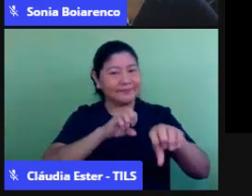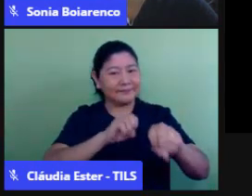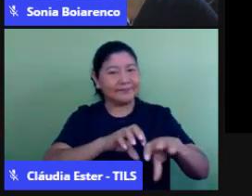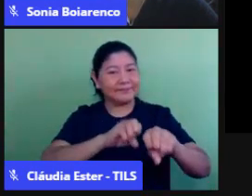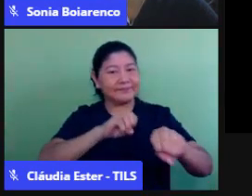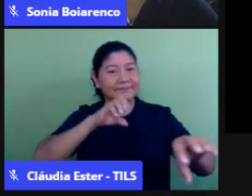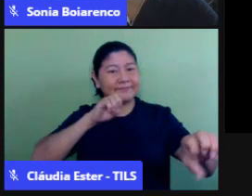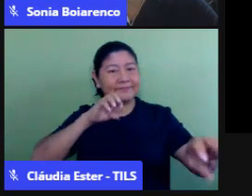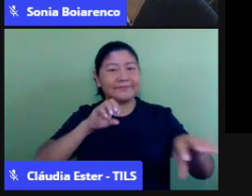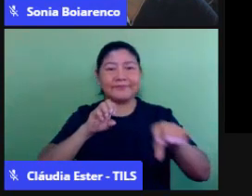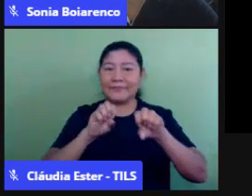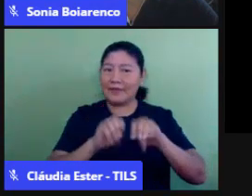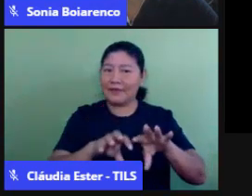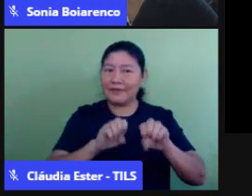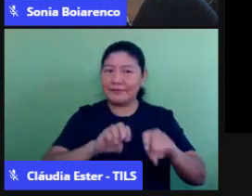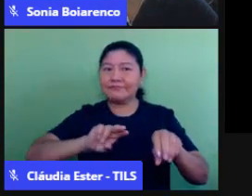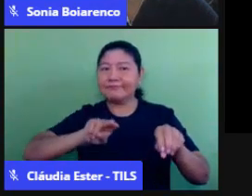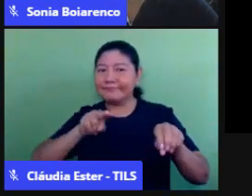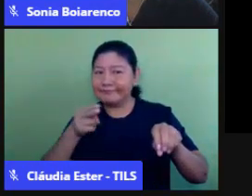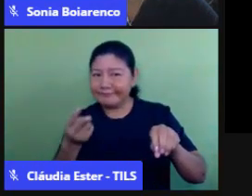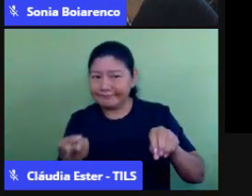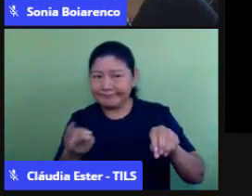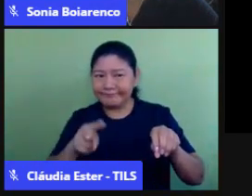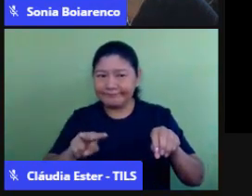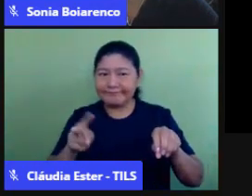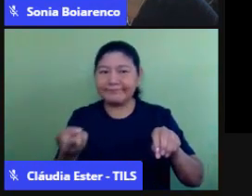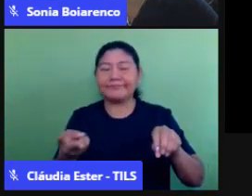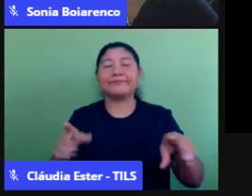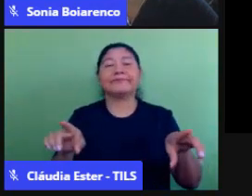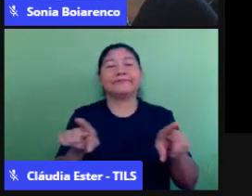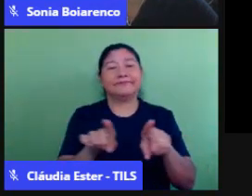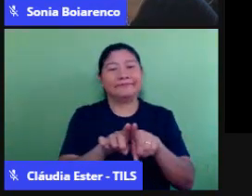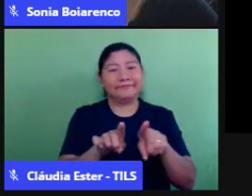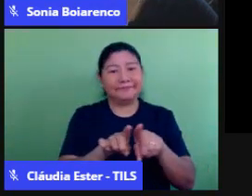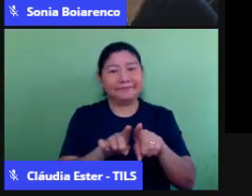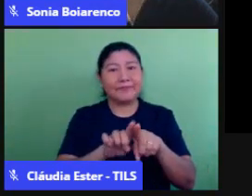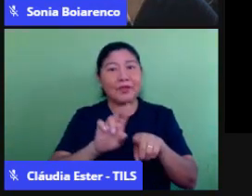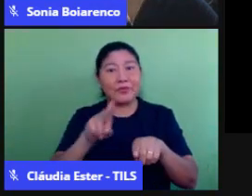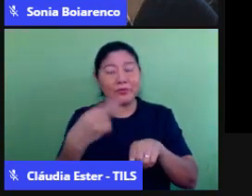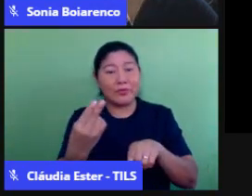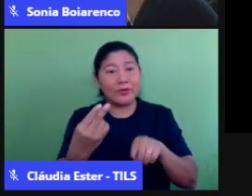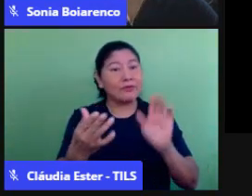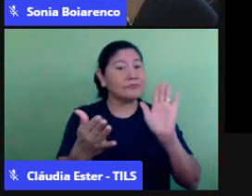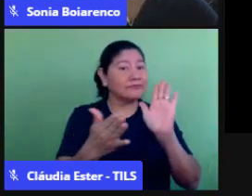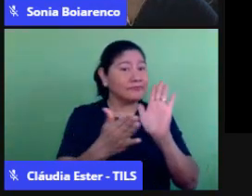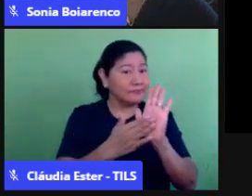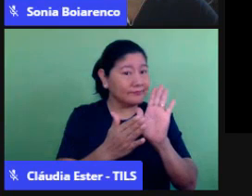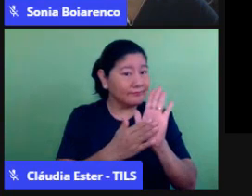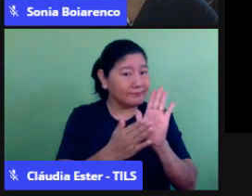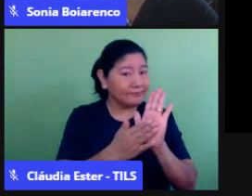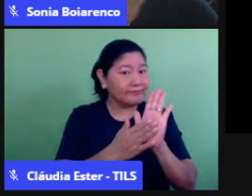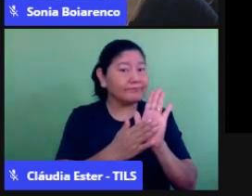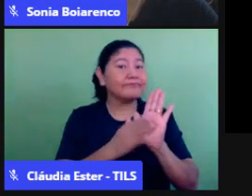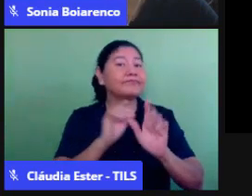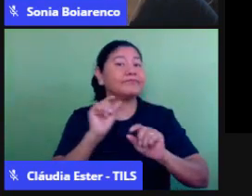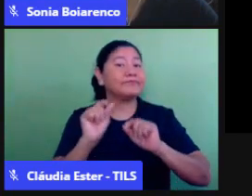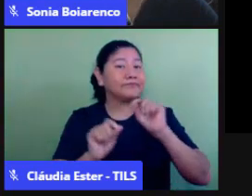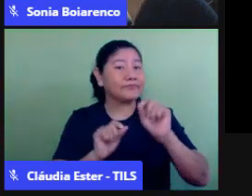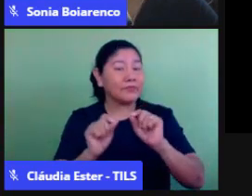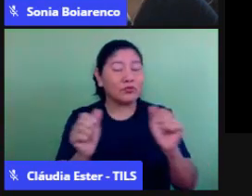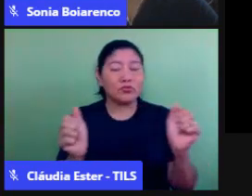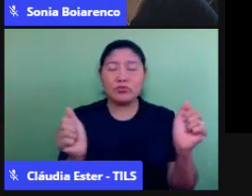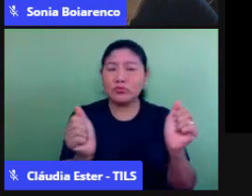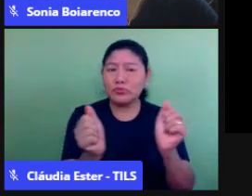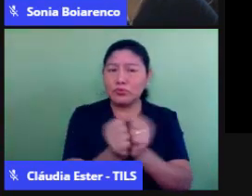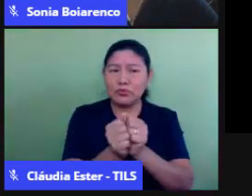ensino híbrido. Daí, estarmos aqui nos propondo nessa formação,